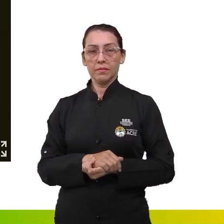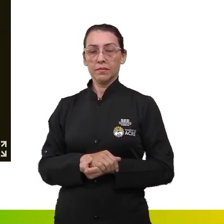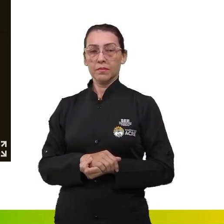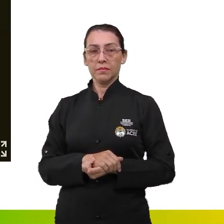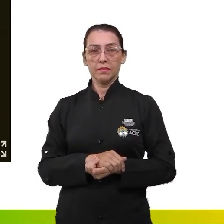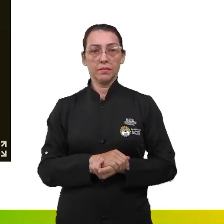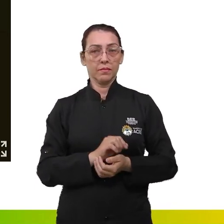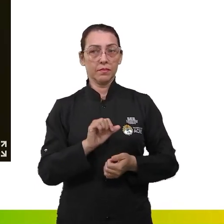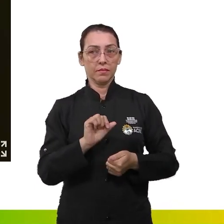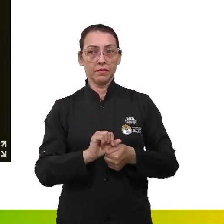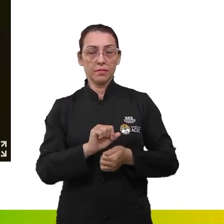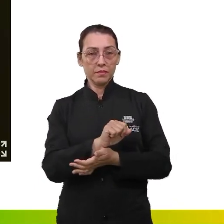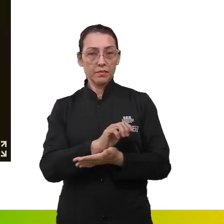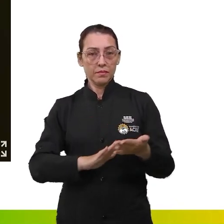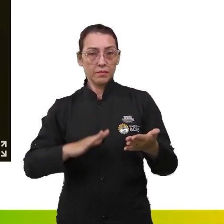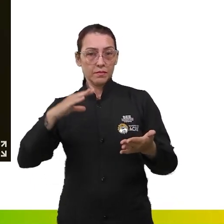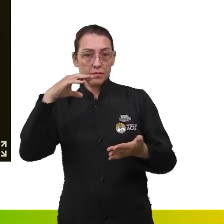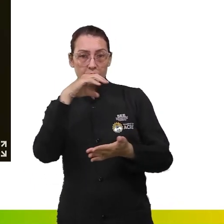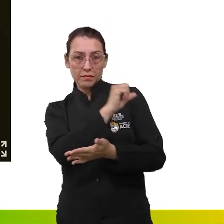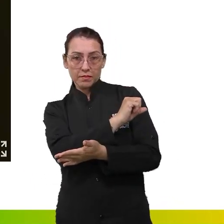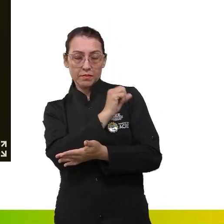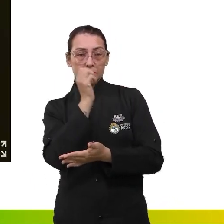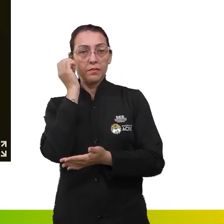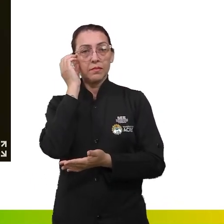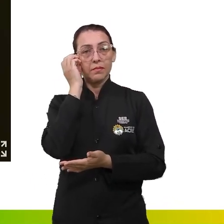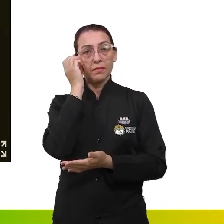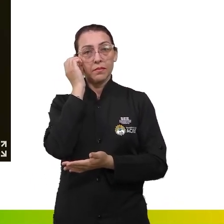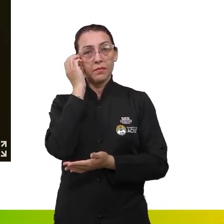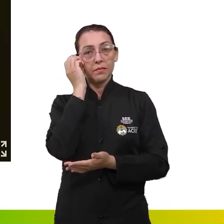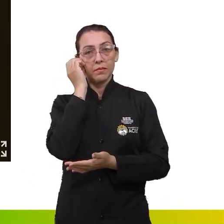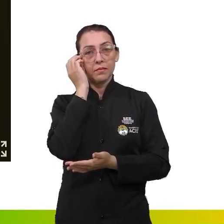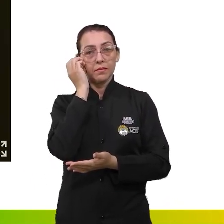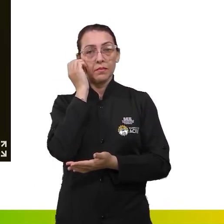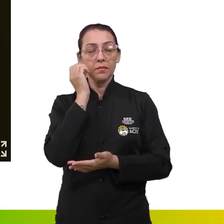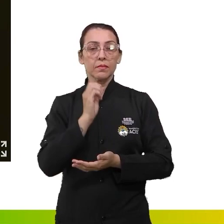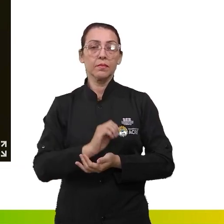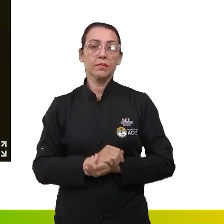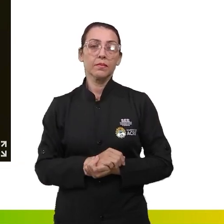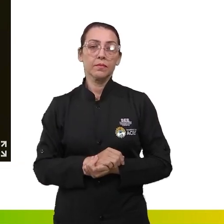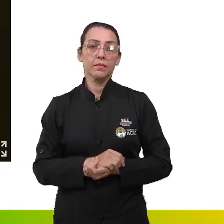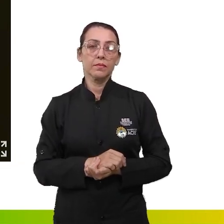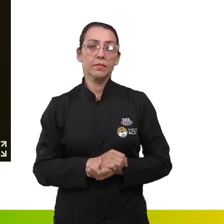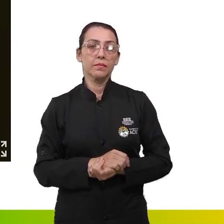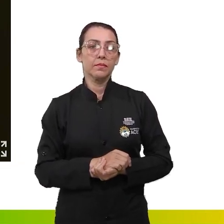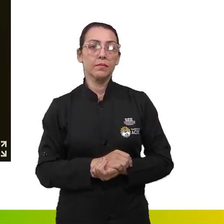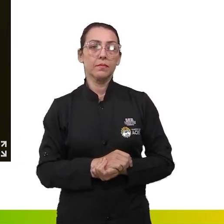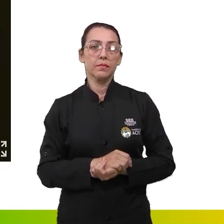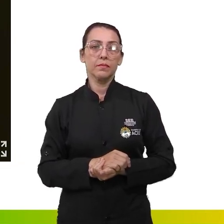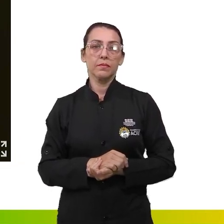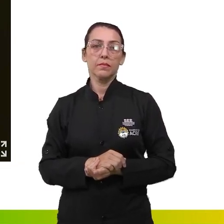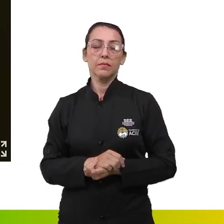Aí vamos fazer essa atividade aqui rapidinho do Word Wall. Bem legal aí.